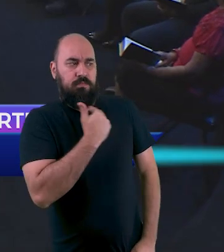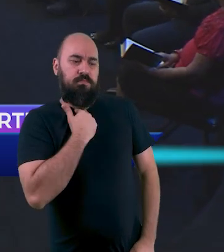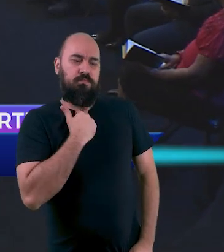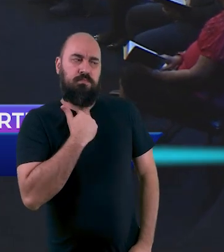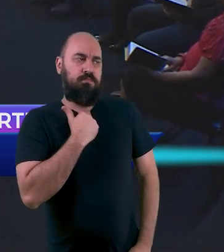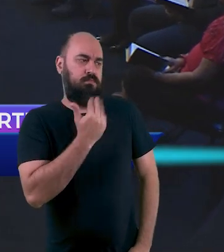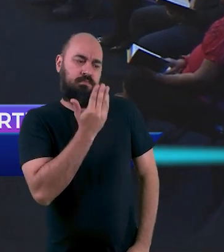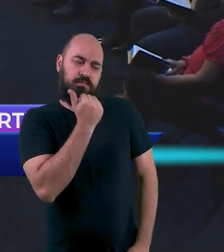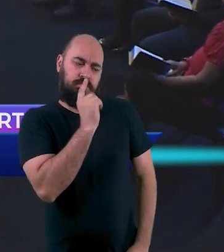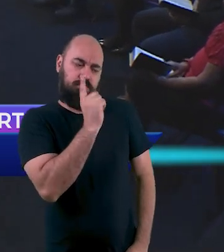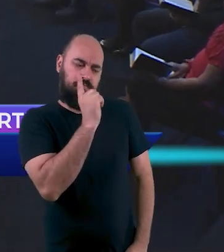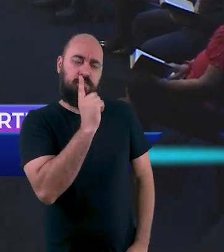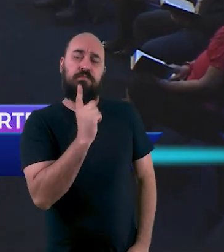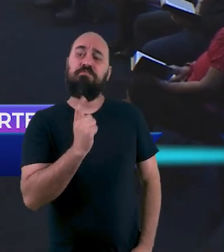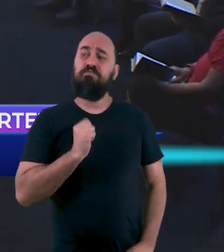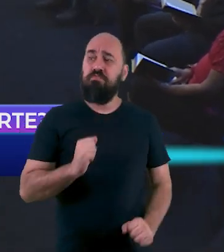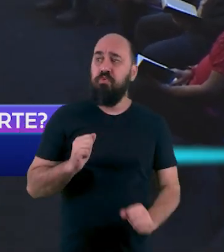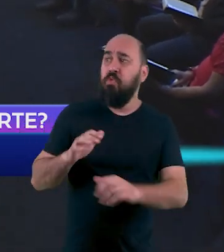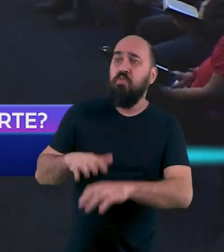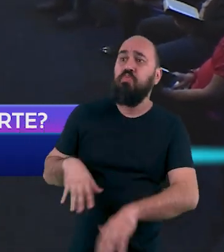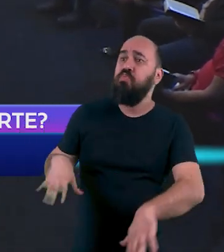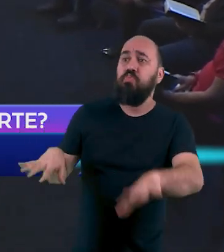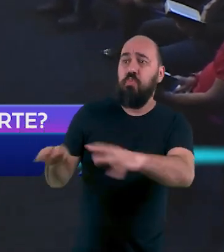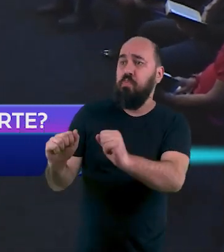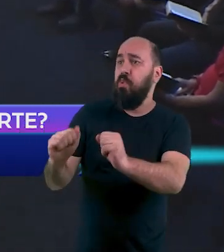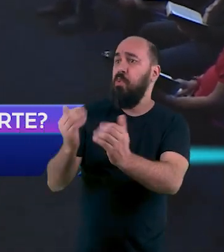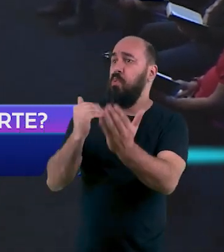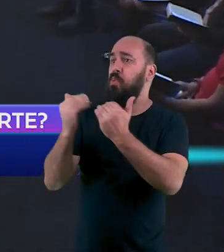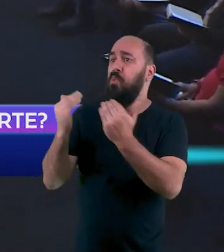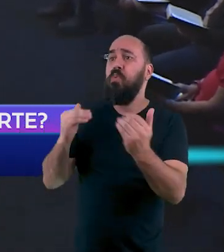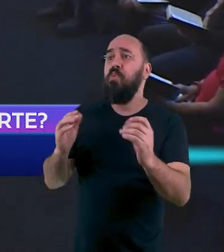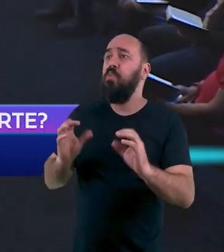posso comer. Eu posso comer de todos os frutos, menos desse aqui.